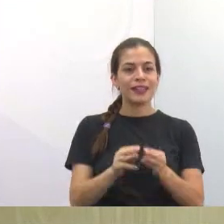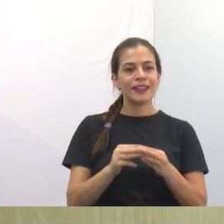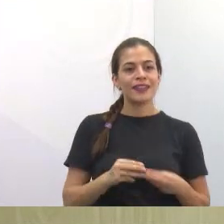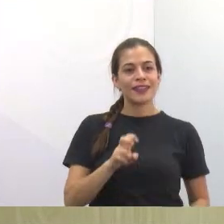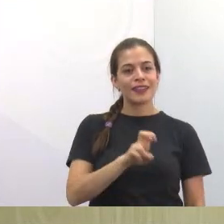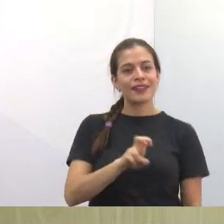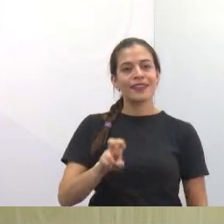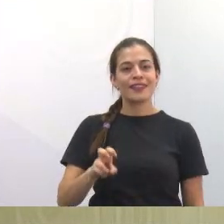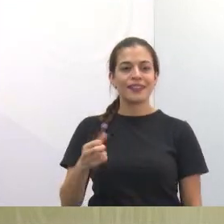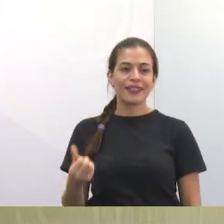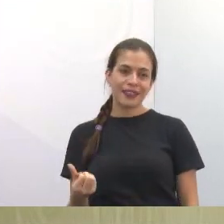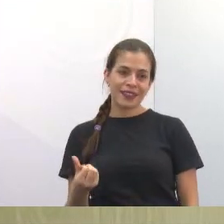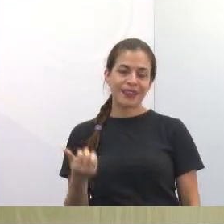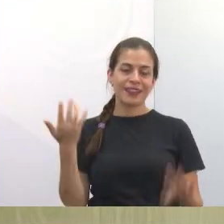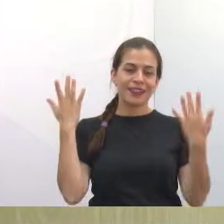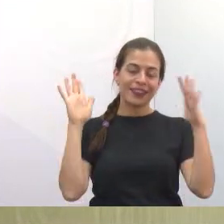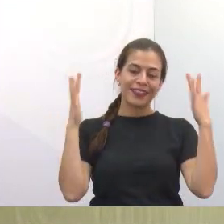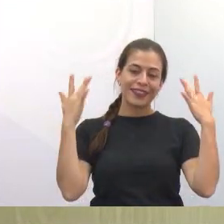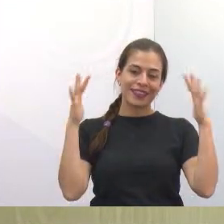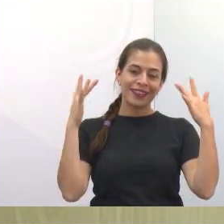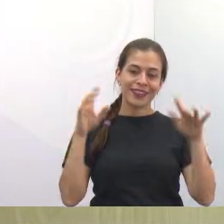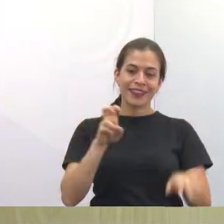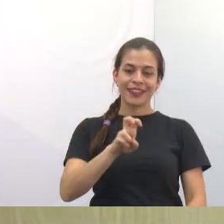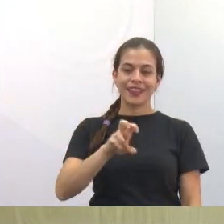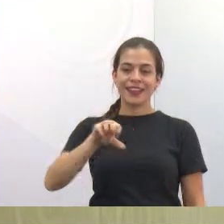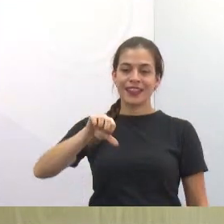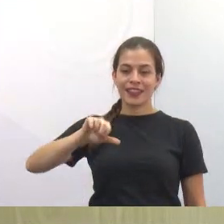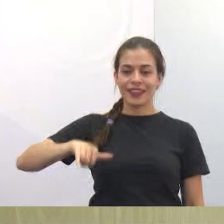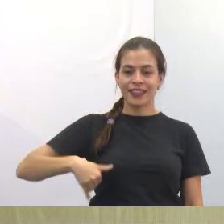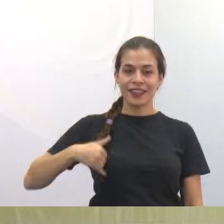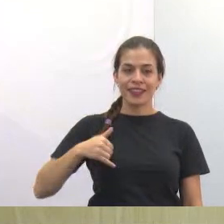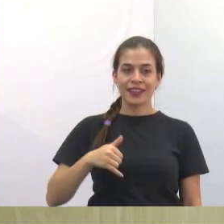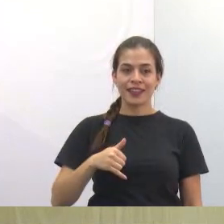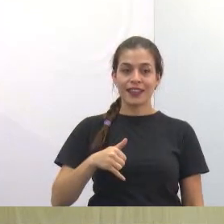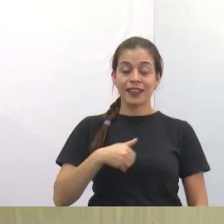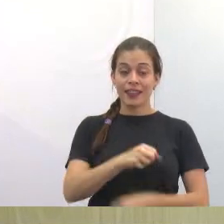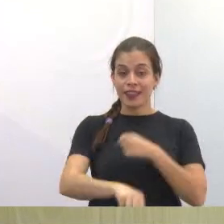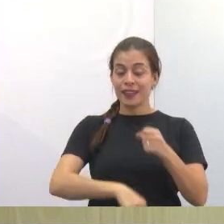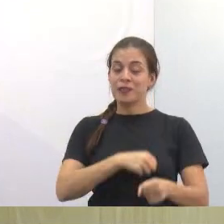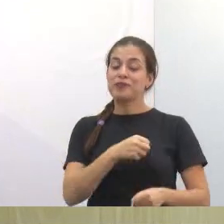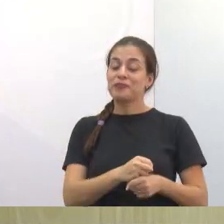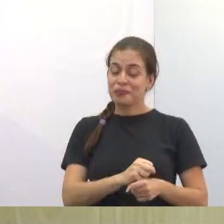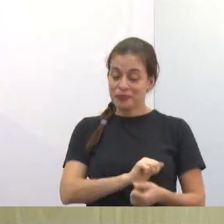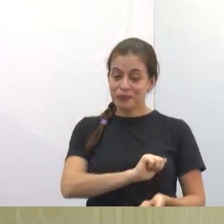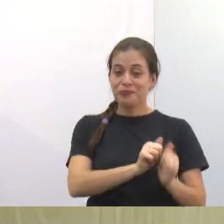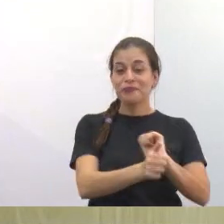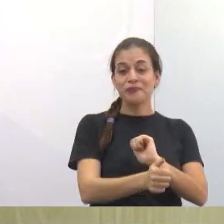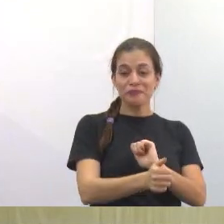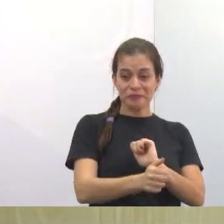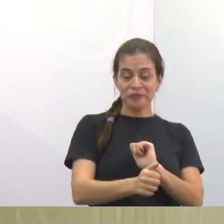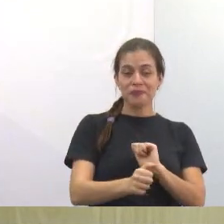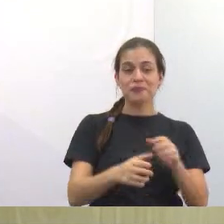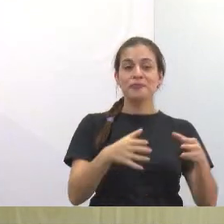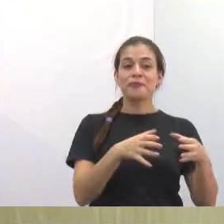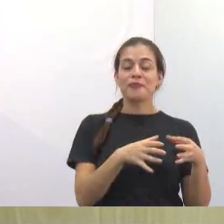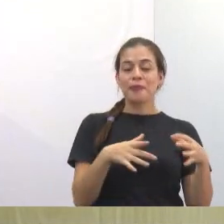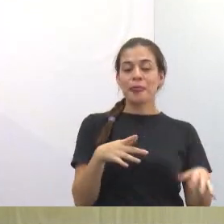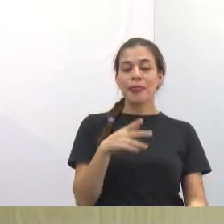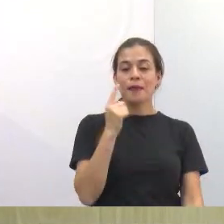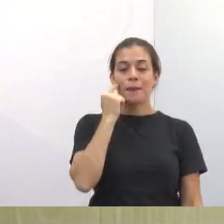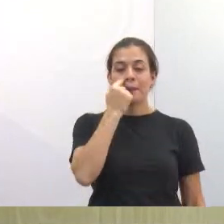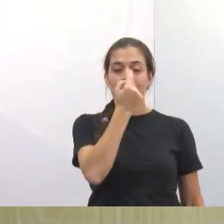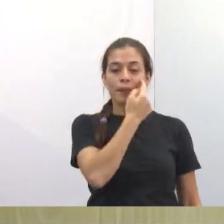moção congratulatória pelo aniversário de 59 anos do Esporte Clube Parque Meia Lua, comemorado em 5 de agosto.